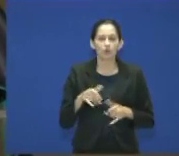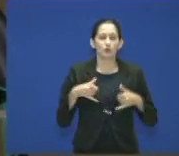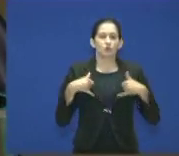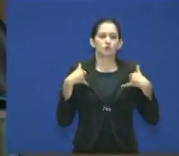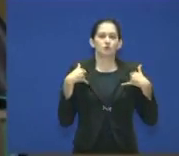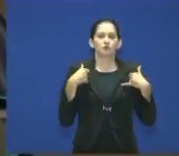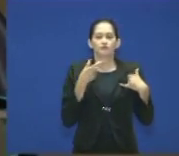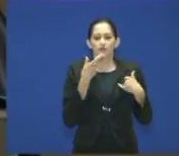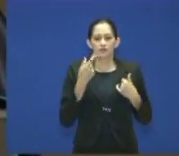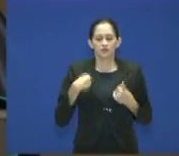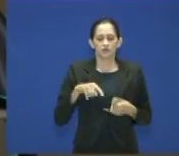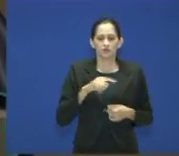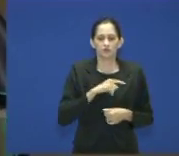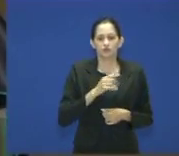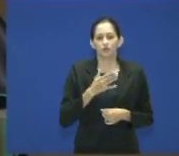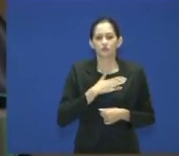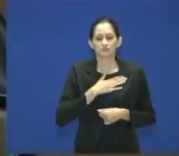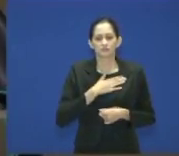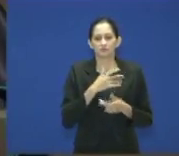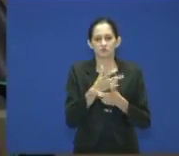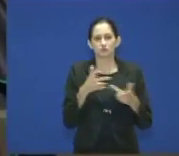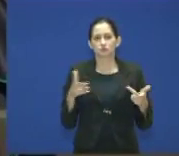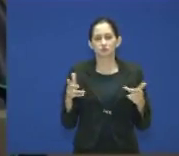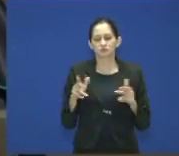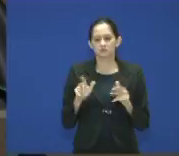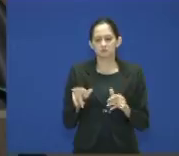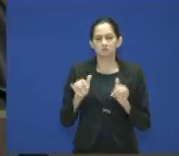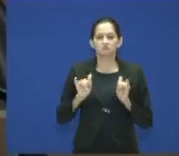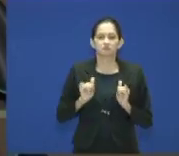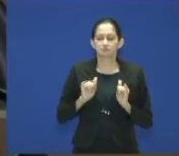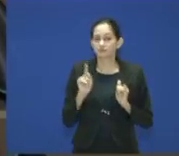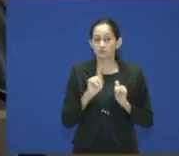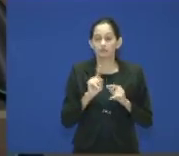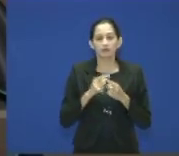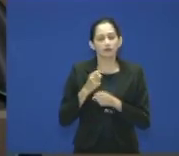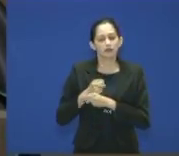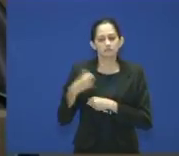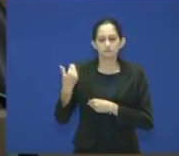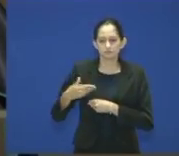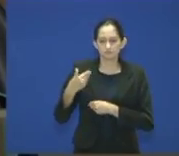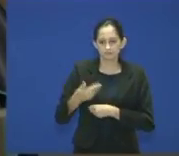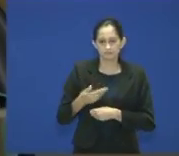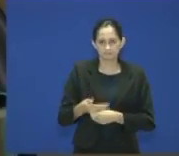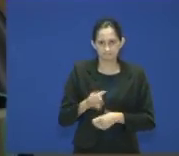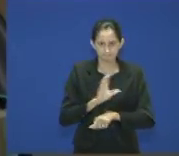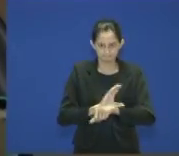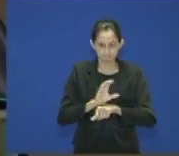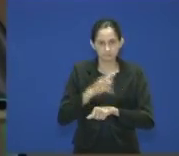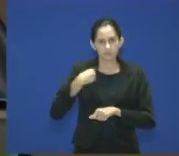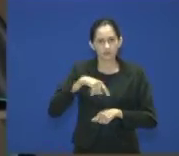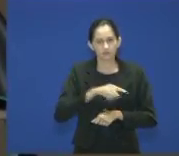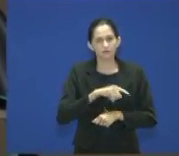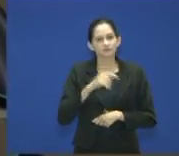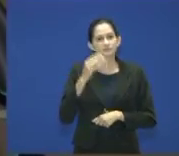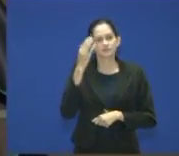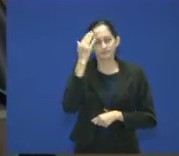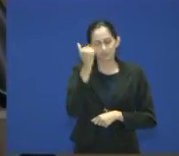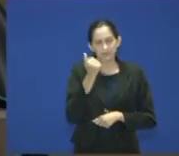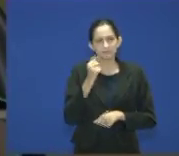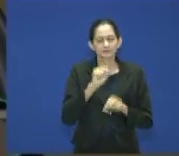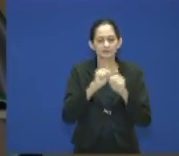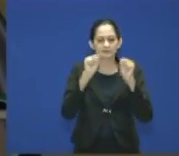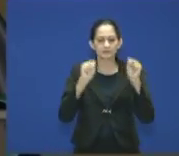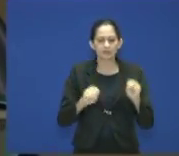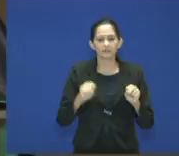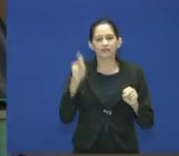que gostamos das coisas como elas estão. Depois desses anos, sabemos agora o quão excludente é esse sistema que